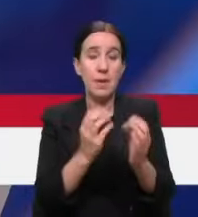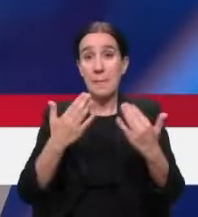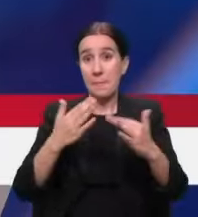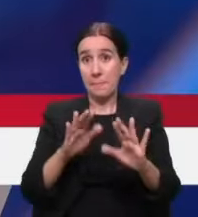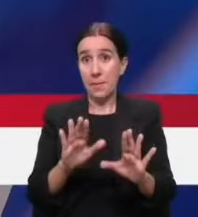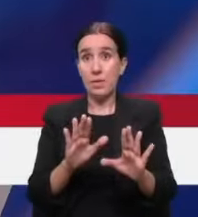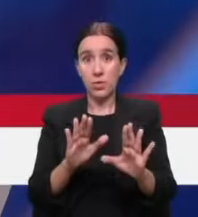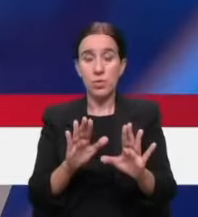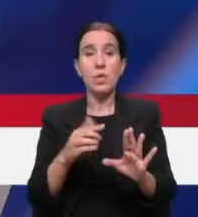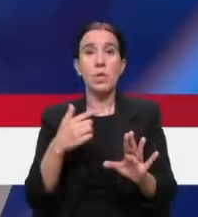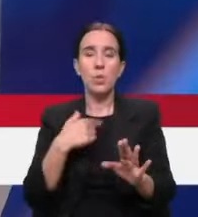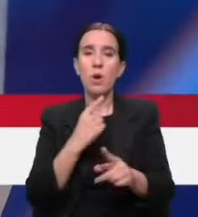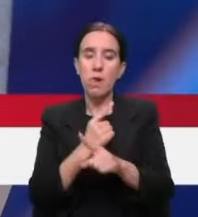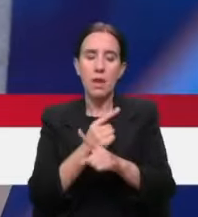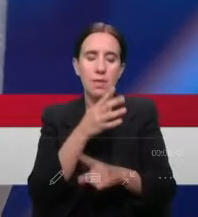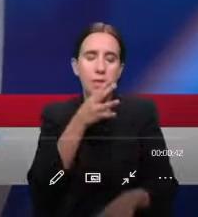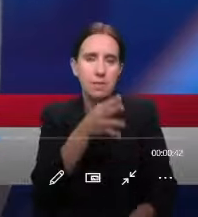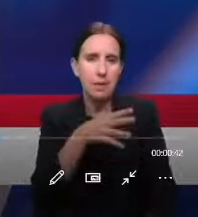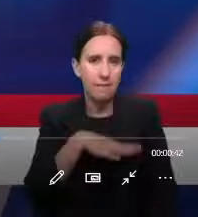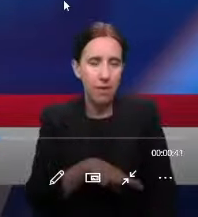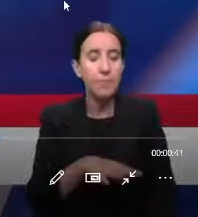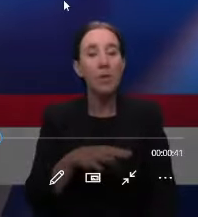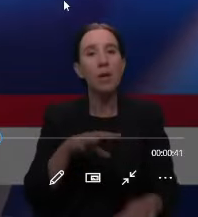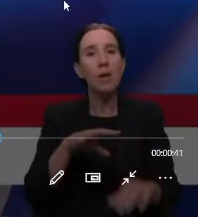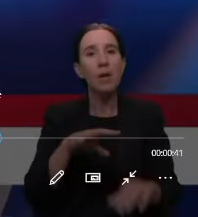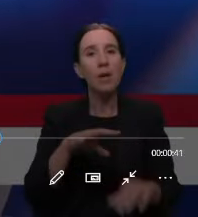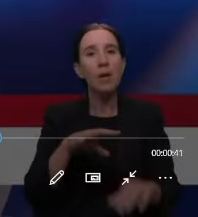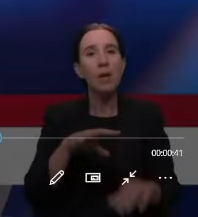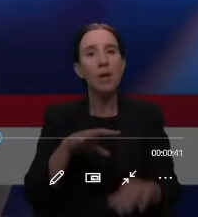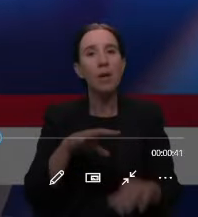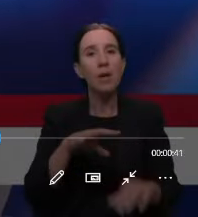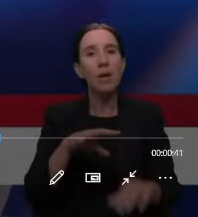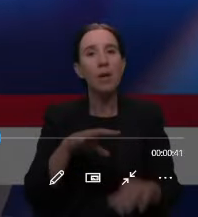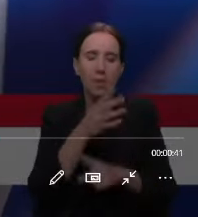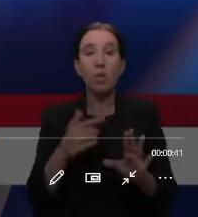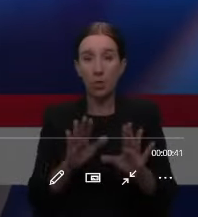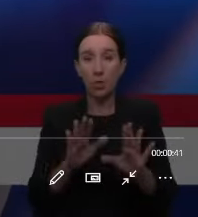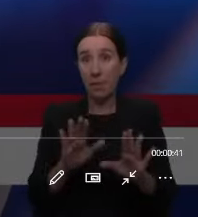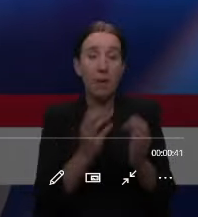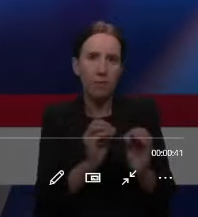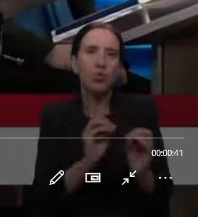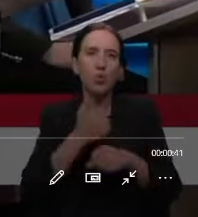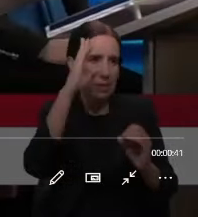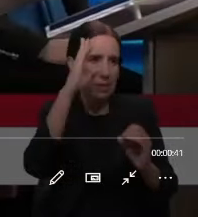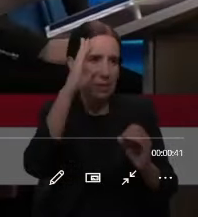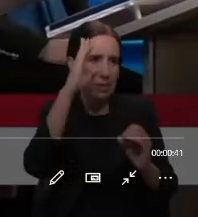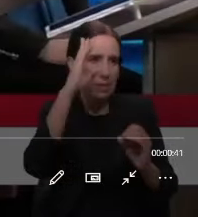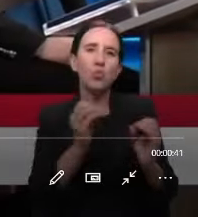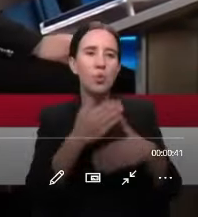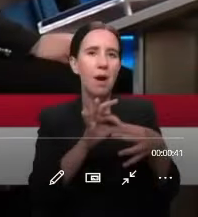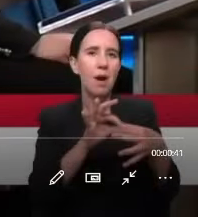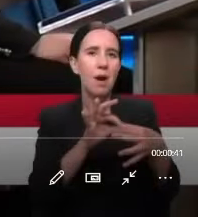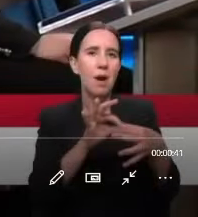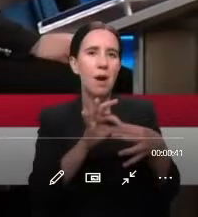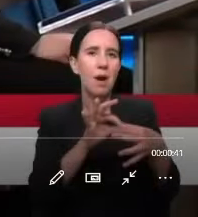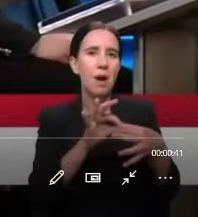Mas o que é que eu queria dizer? É uma sociedade de cooperação. Reparem, só um pormenor, desculpem lá, reparem que a representante do